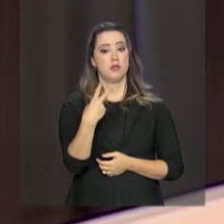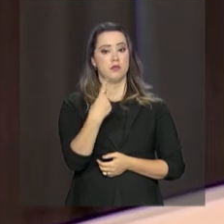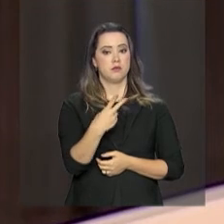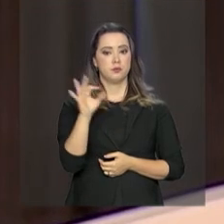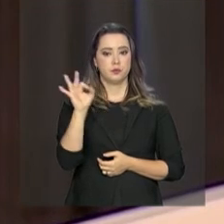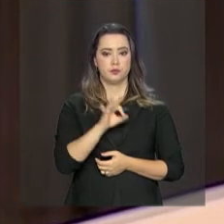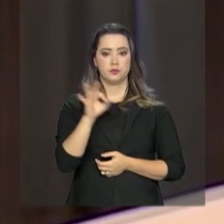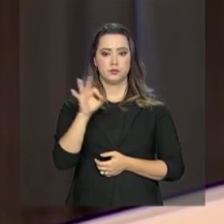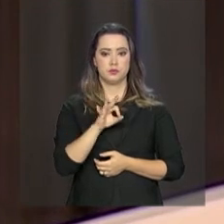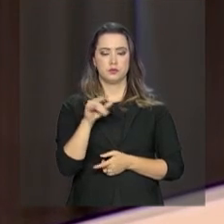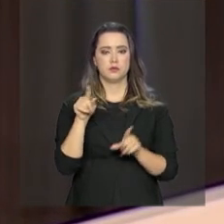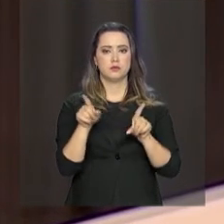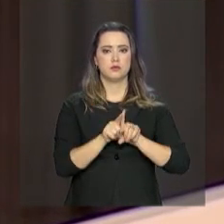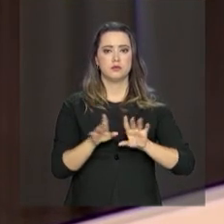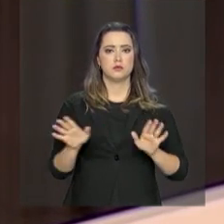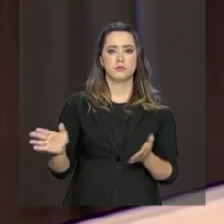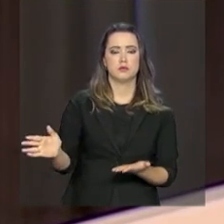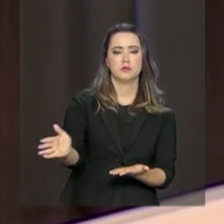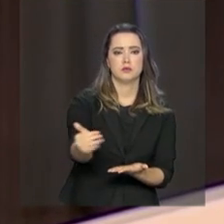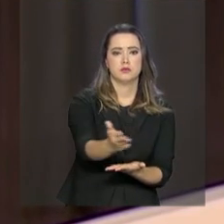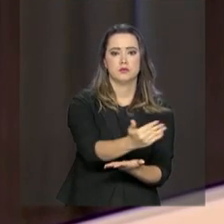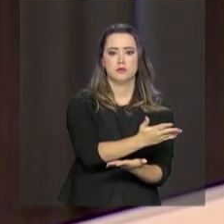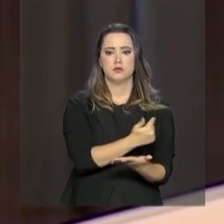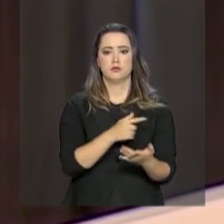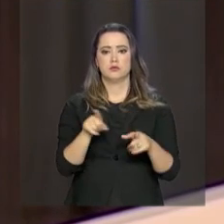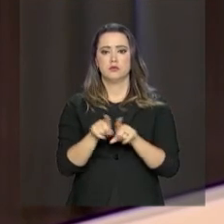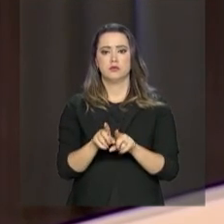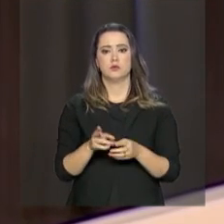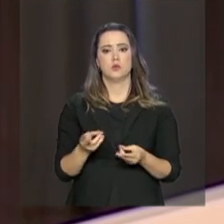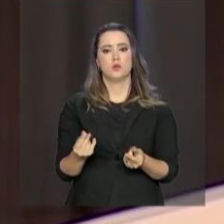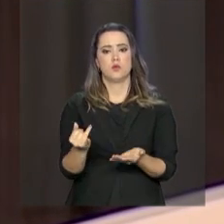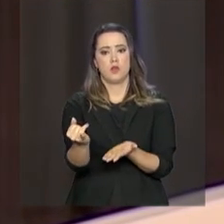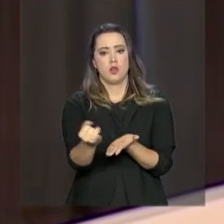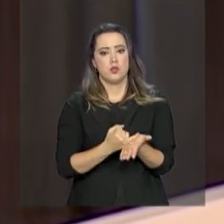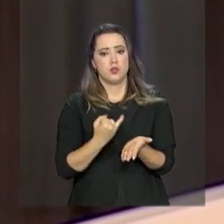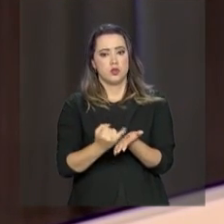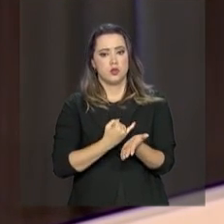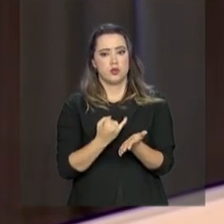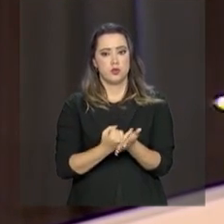32% da arrecadação de tributos federais.